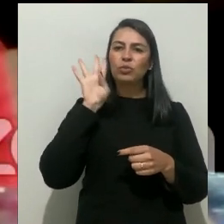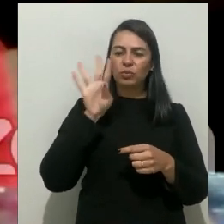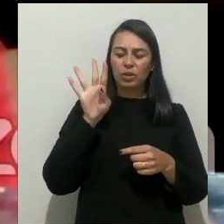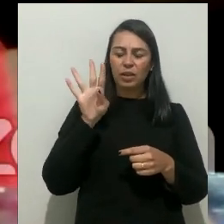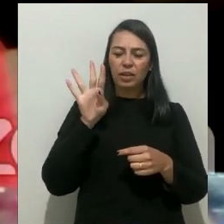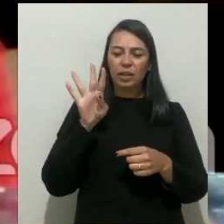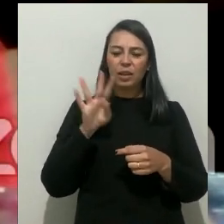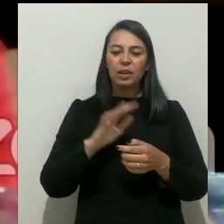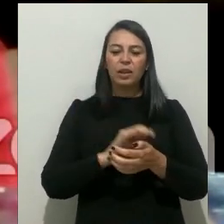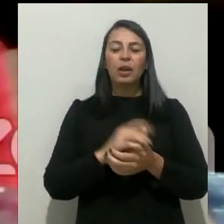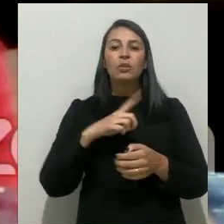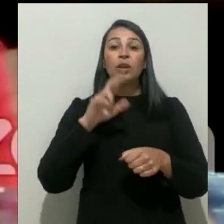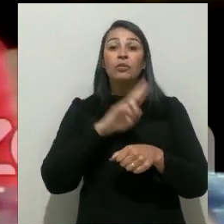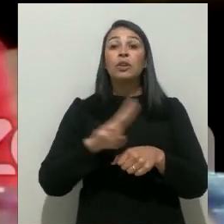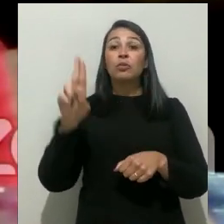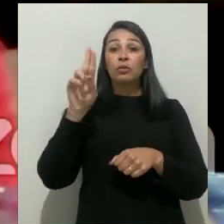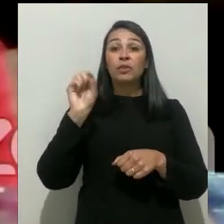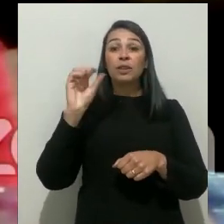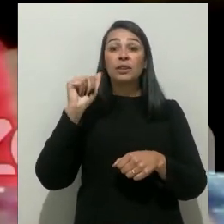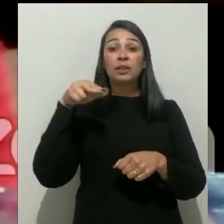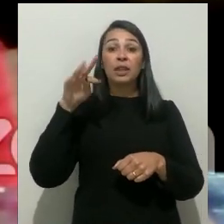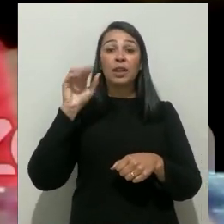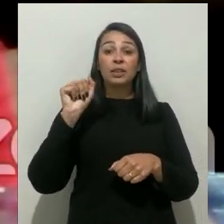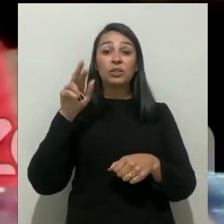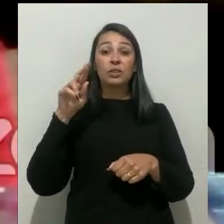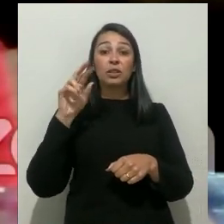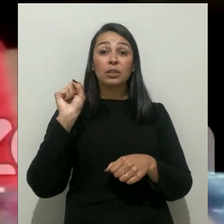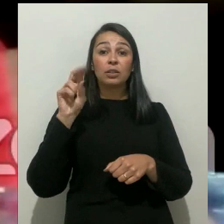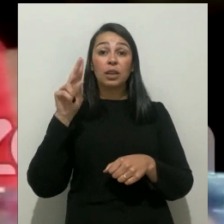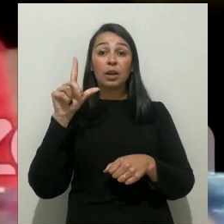de universidade, na Santa Úrsula, há muitos anos, na PUC também.